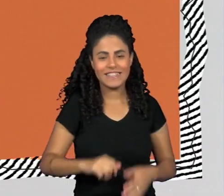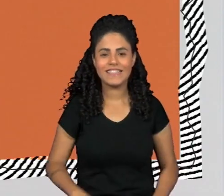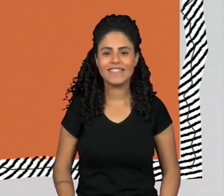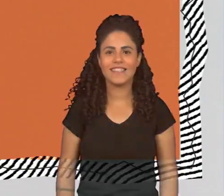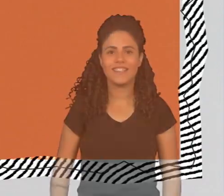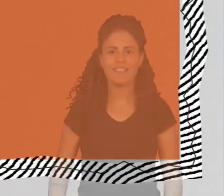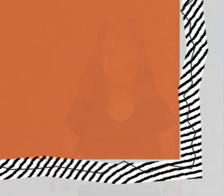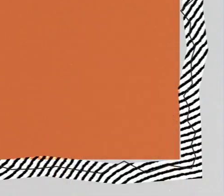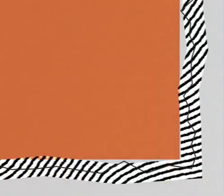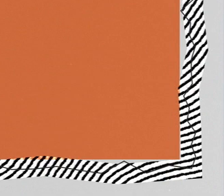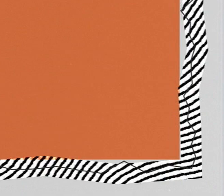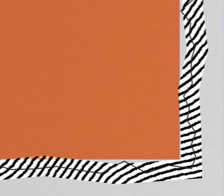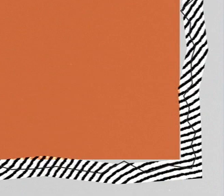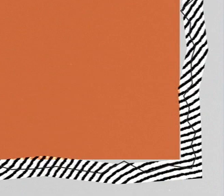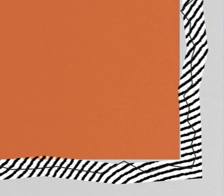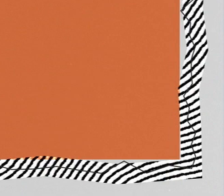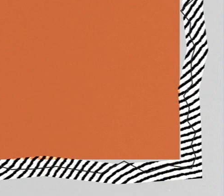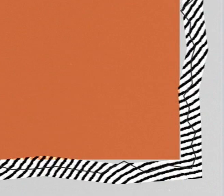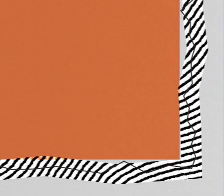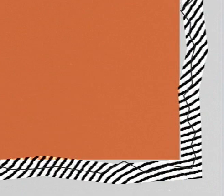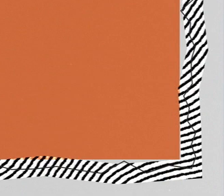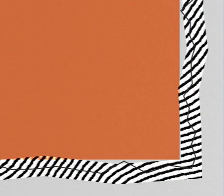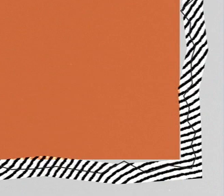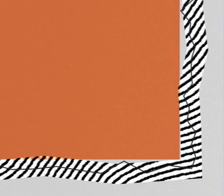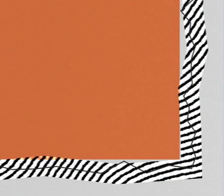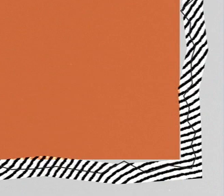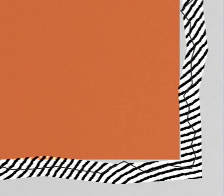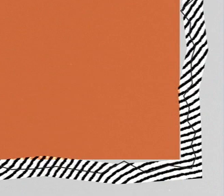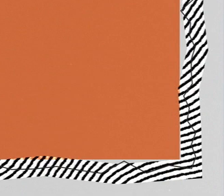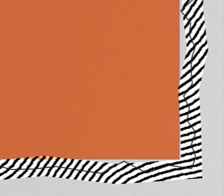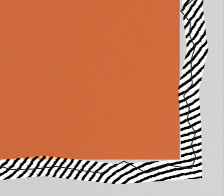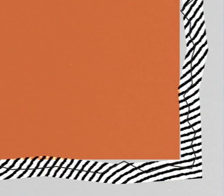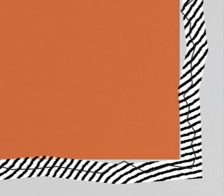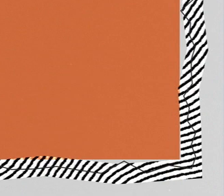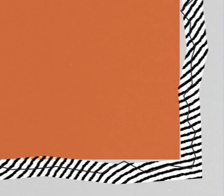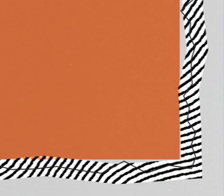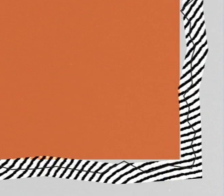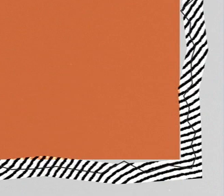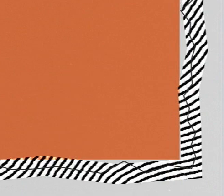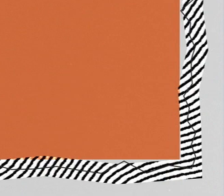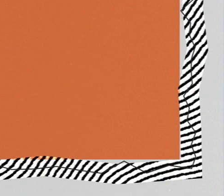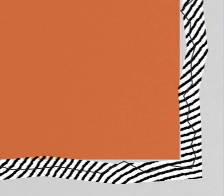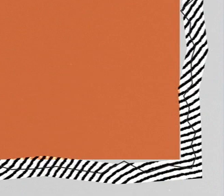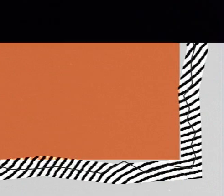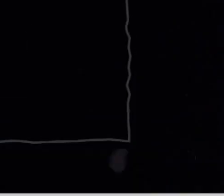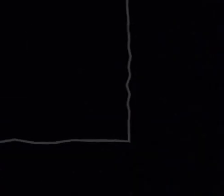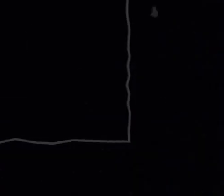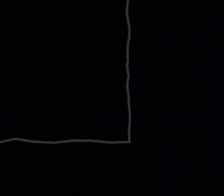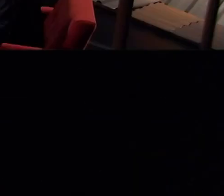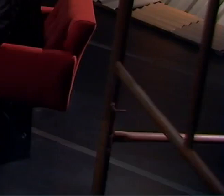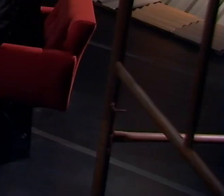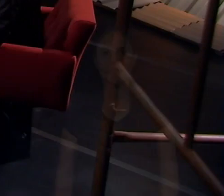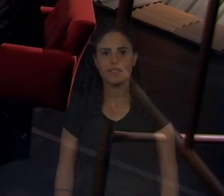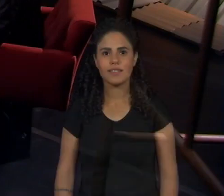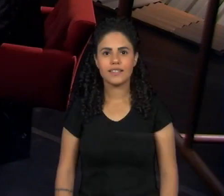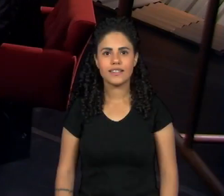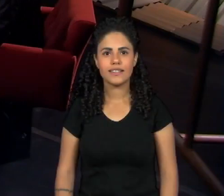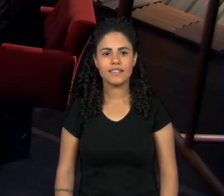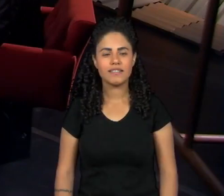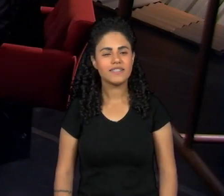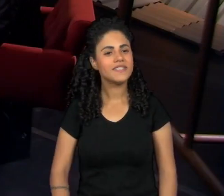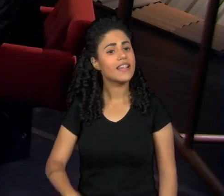Abandonado na Bahia, capitão da lei, capitão da lei, capitão da lei. Abandonado na Bahia, capitão da lei.